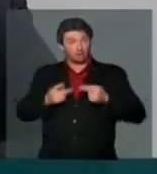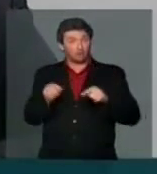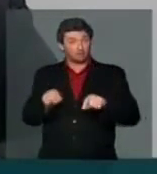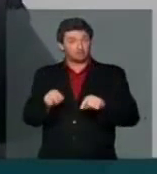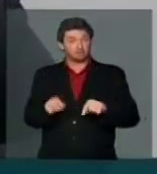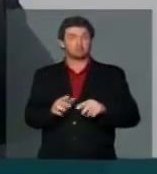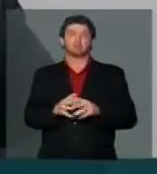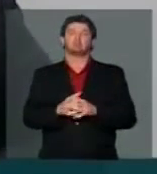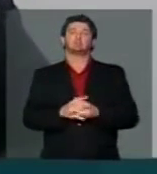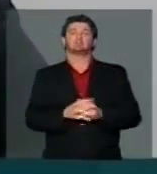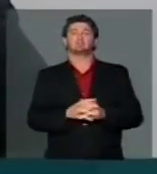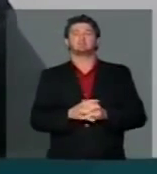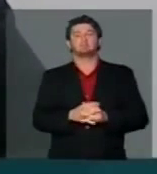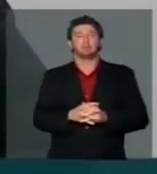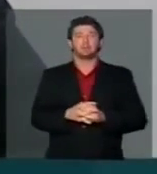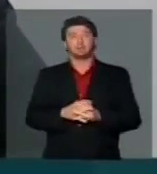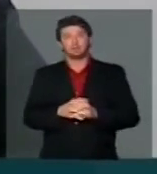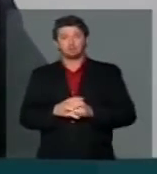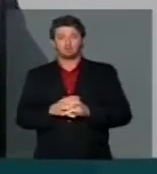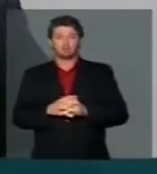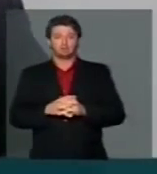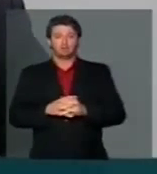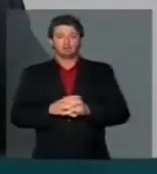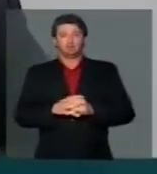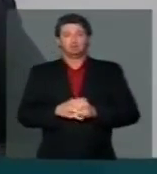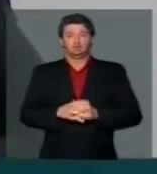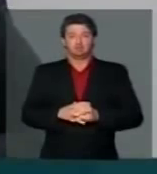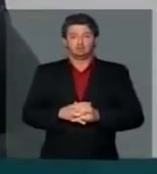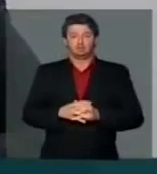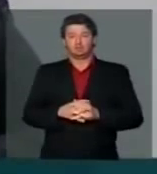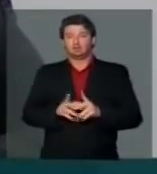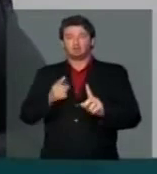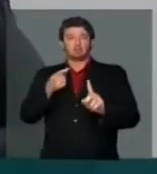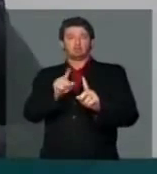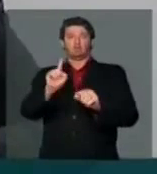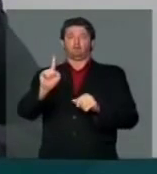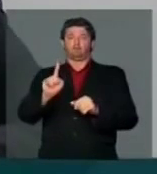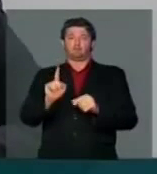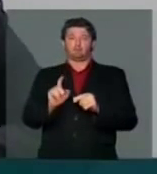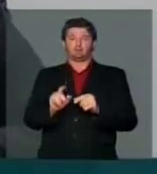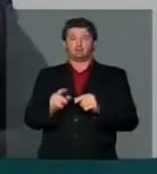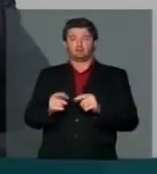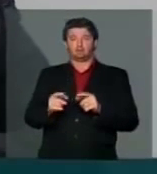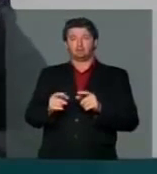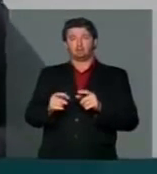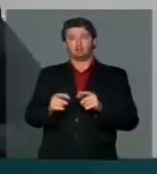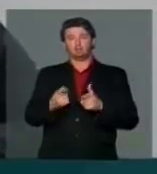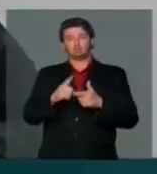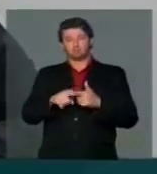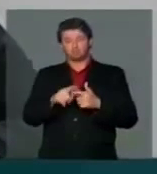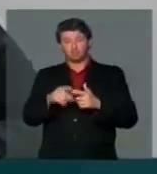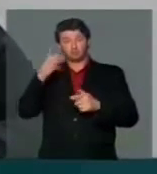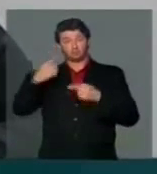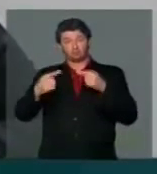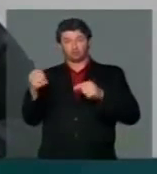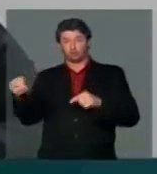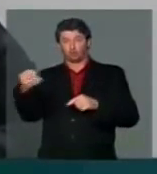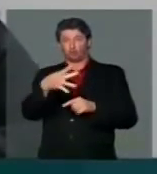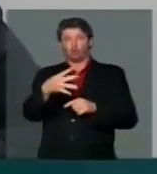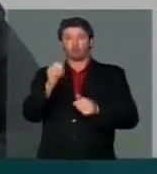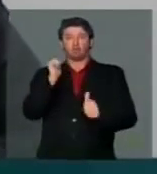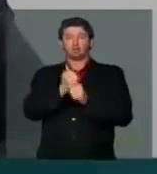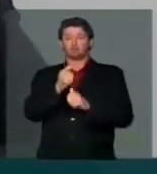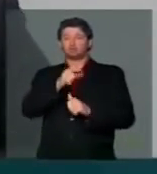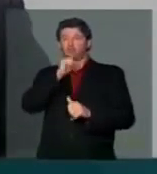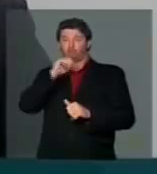não é? E que a gente consiga não ofender o princípio do não retrocesso da implantação de políticas, que é um princípio